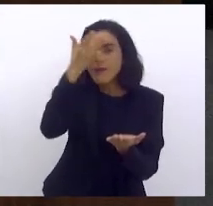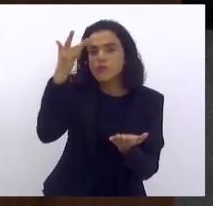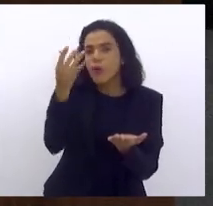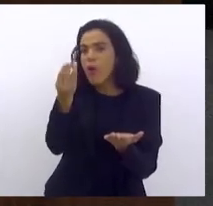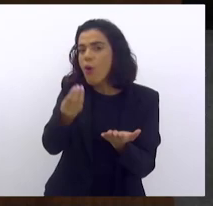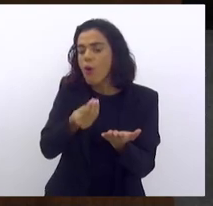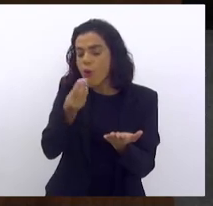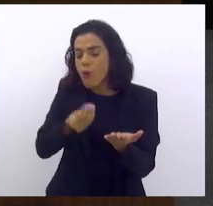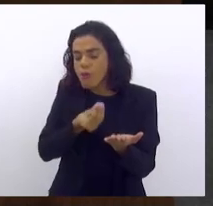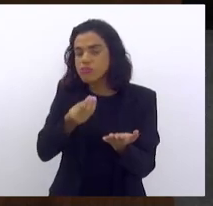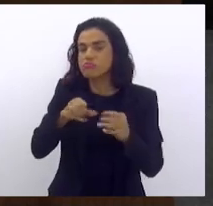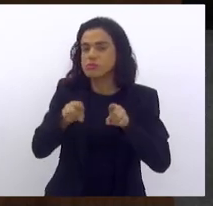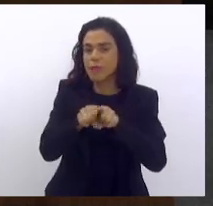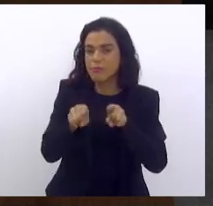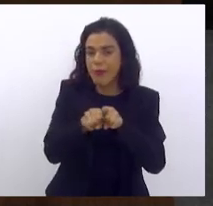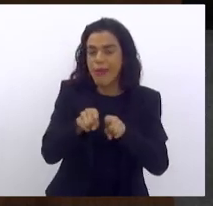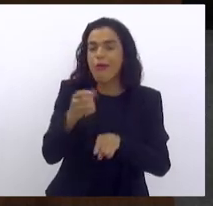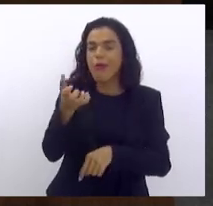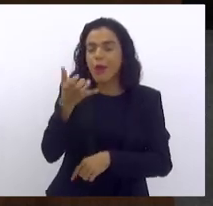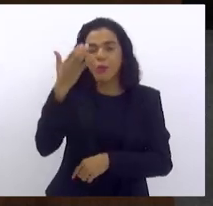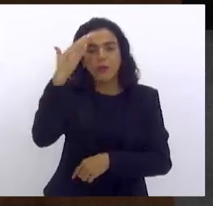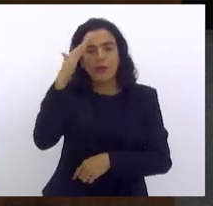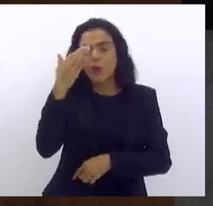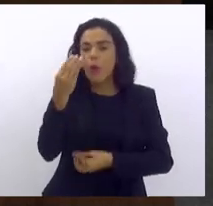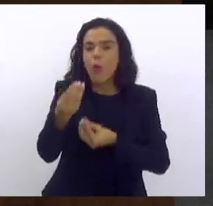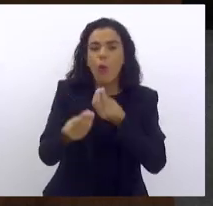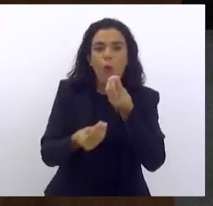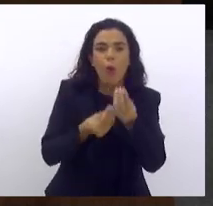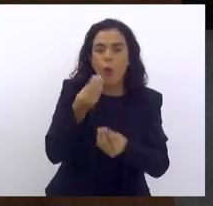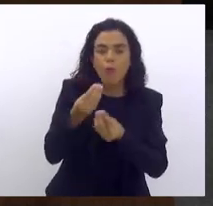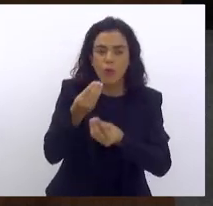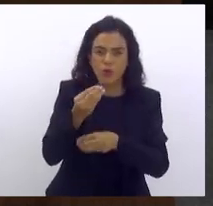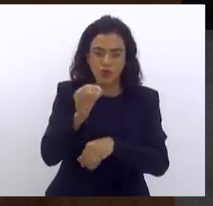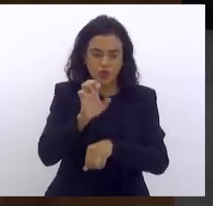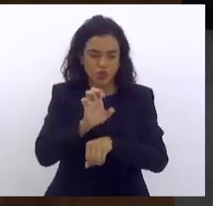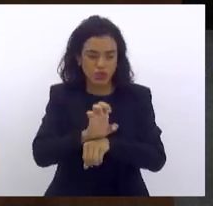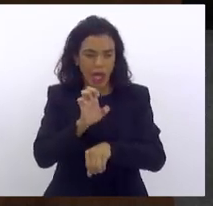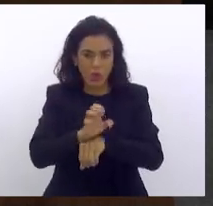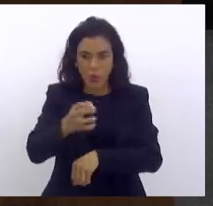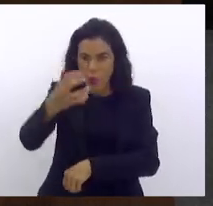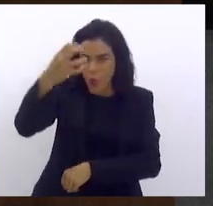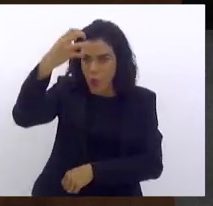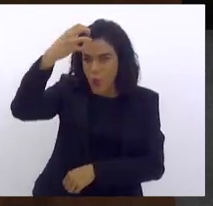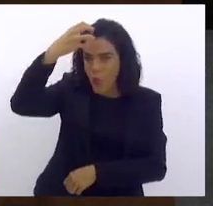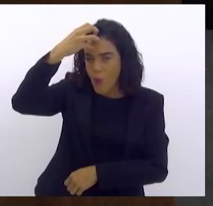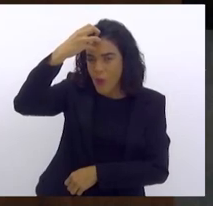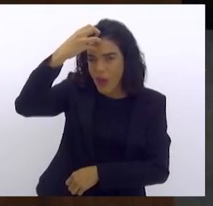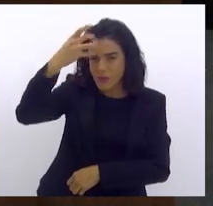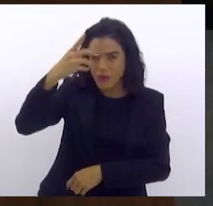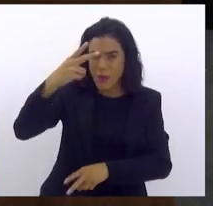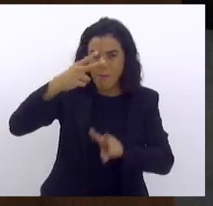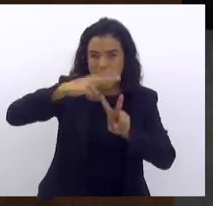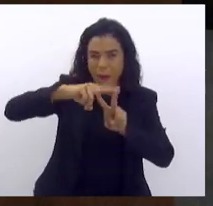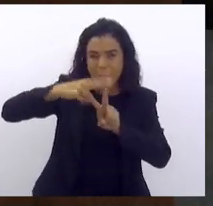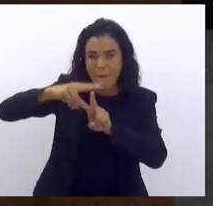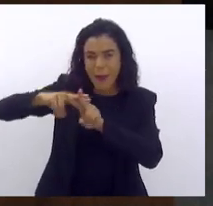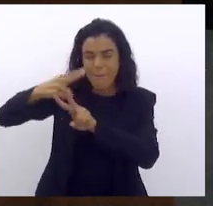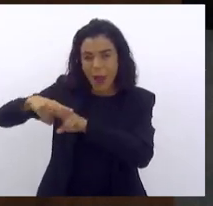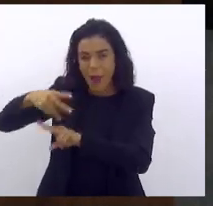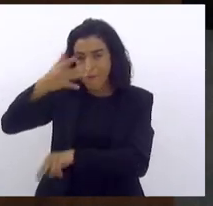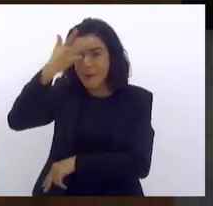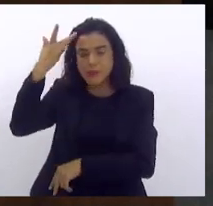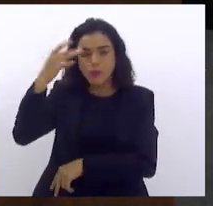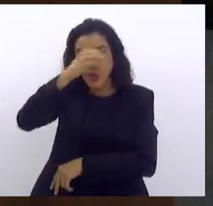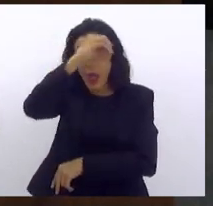gente quer entender de que maneira não seja o Estado o culpado a aprisionar alguém. Seja